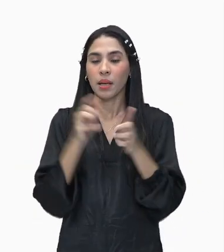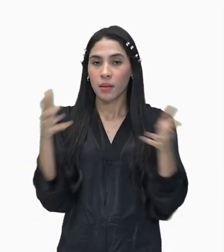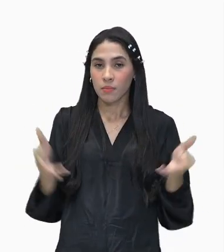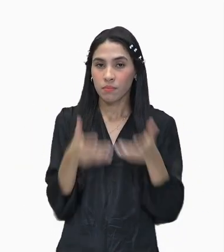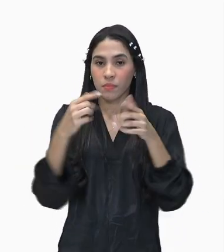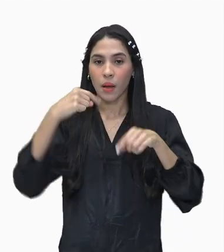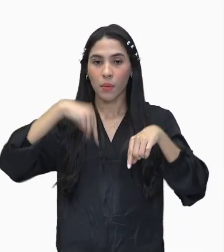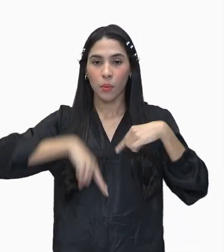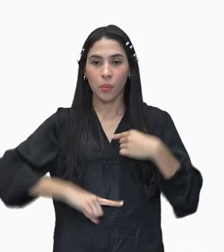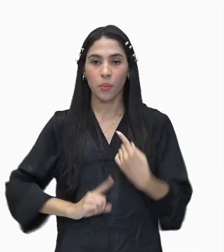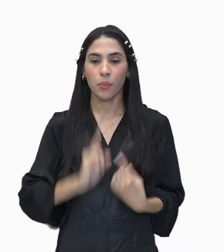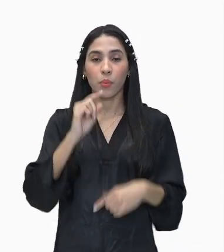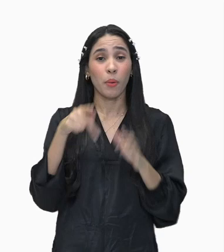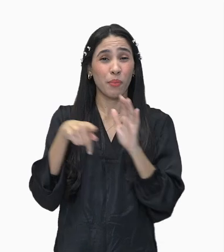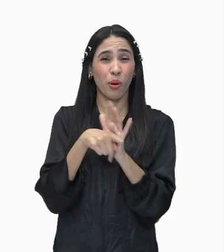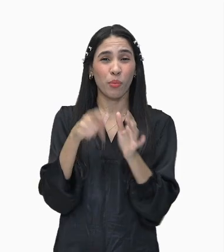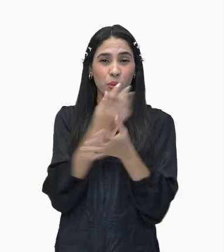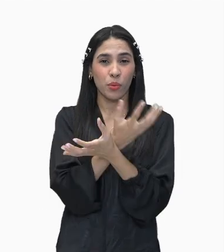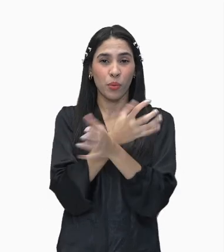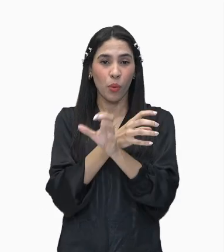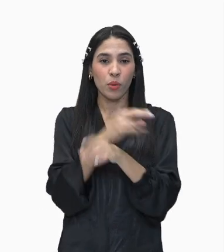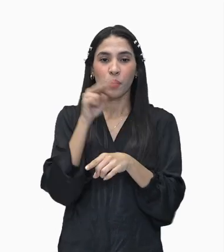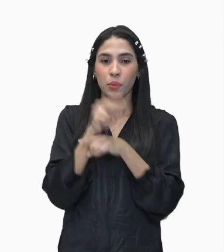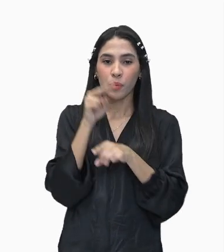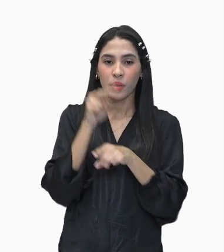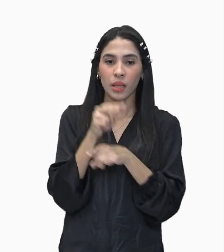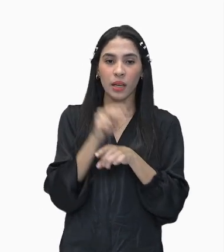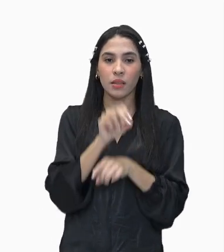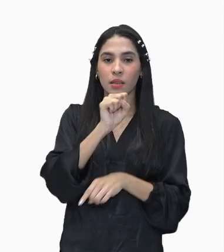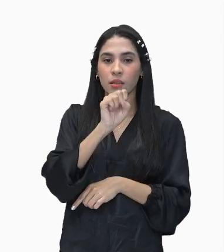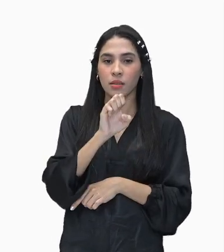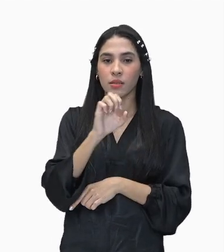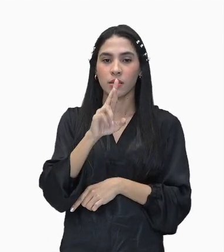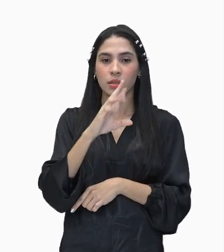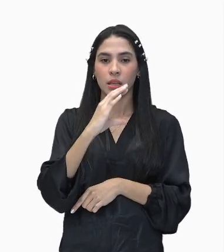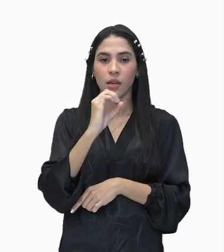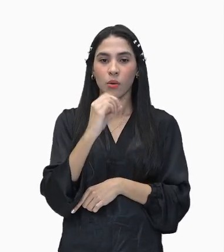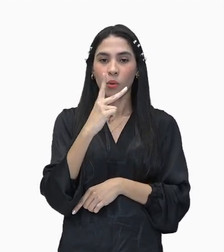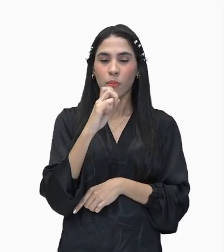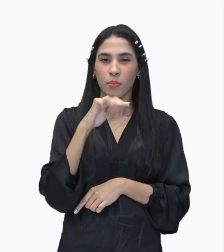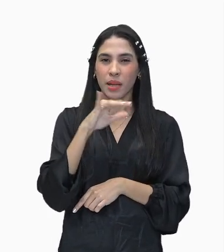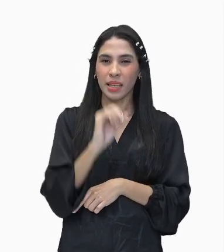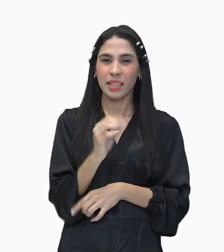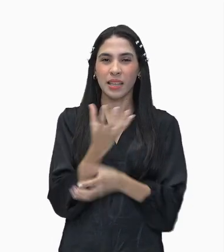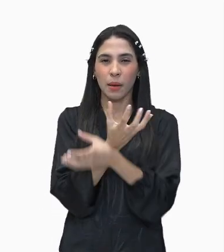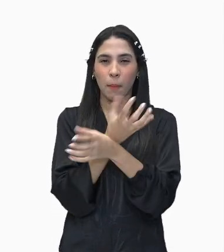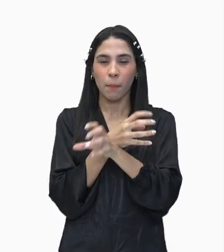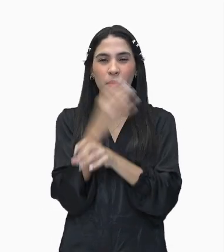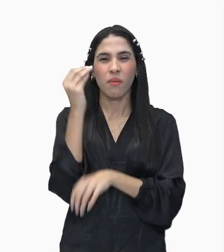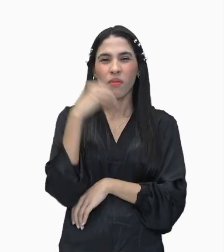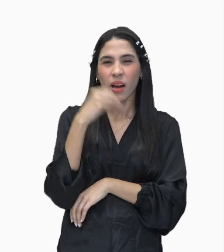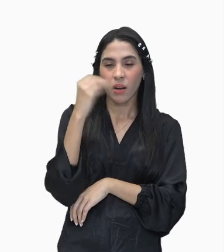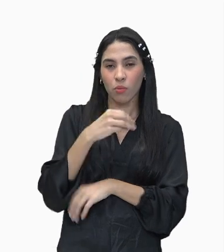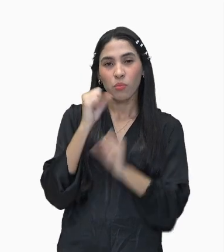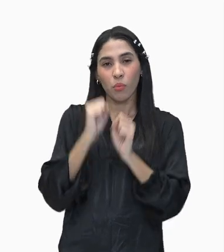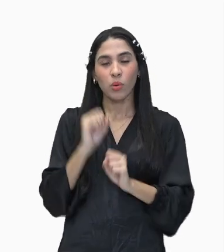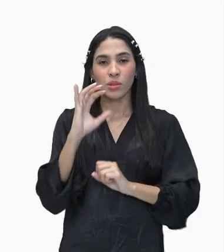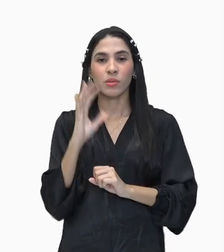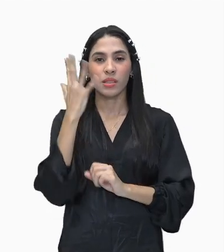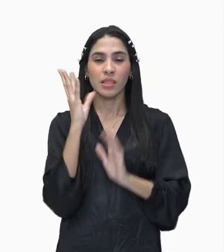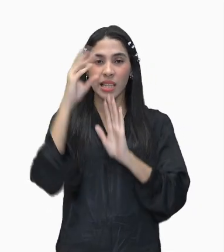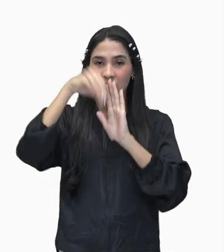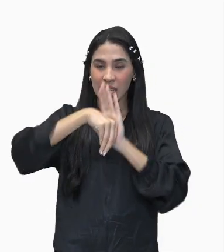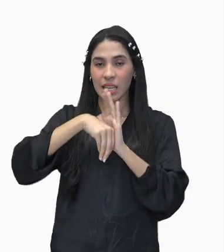do metabolismo ósseo, prevenção da sarcopenia, que é essa fragilidade muscular que pode ocasionar aí